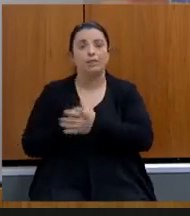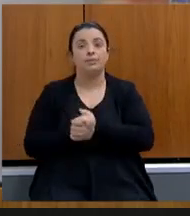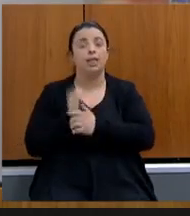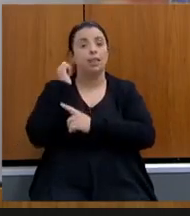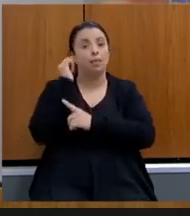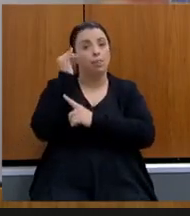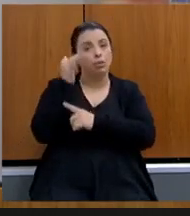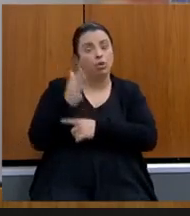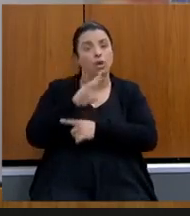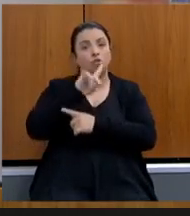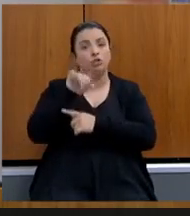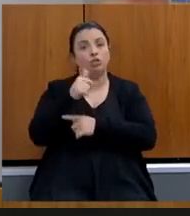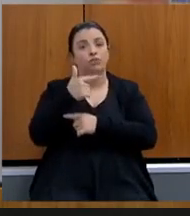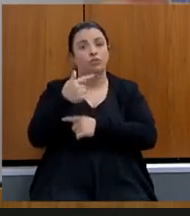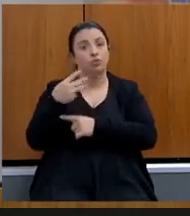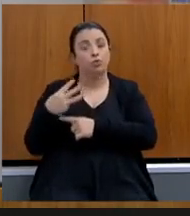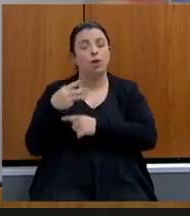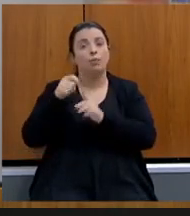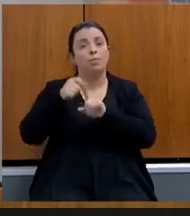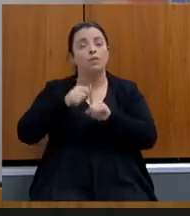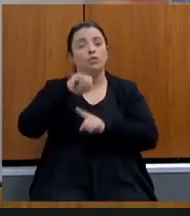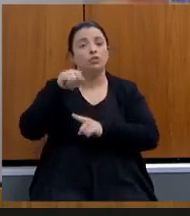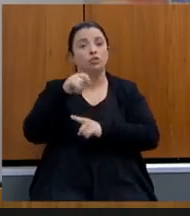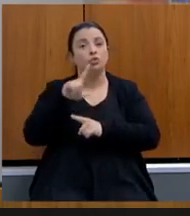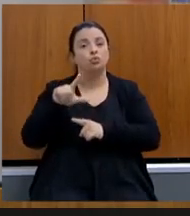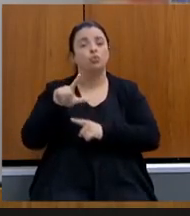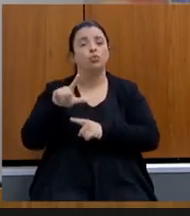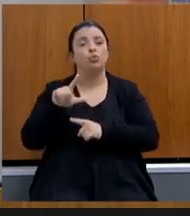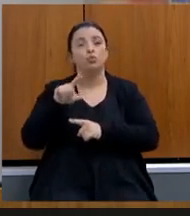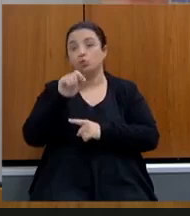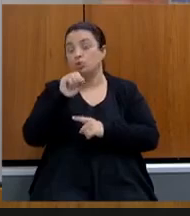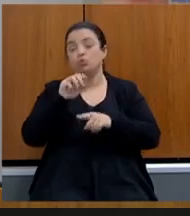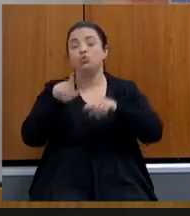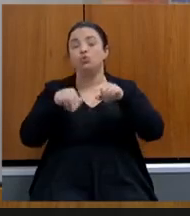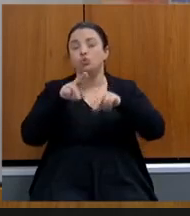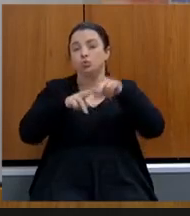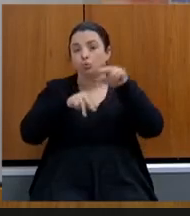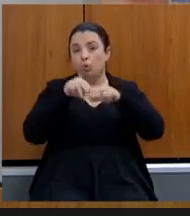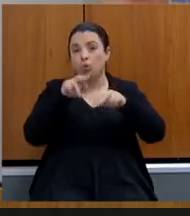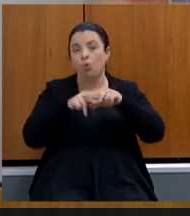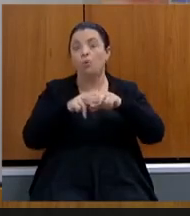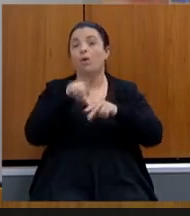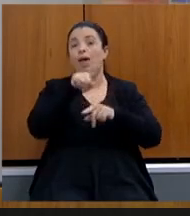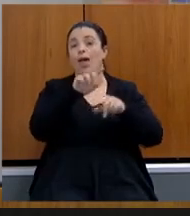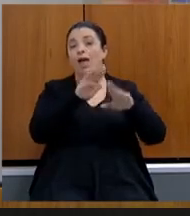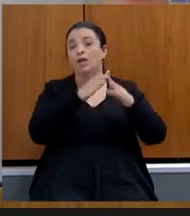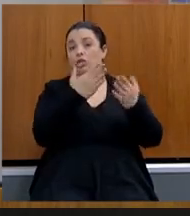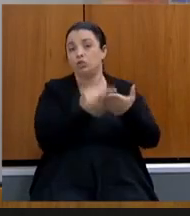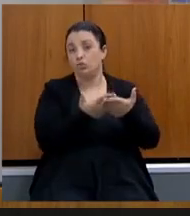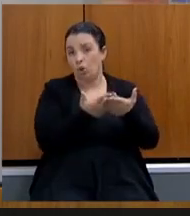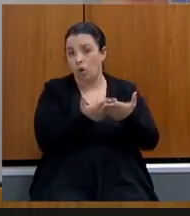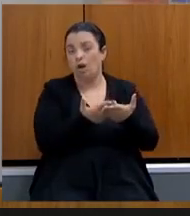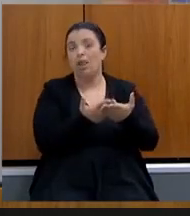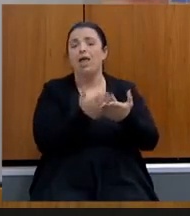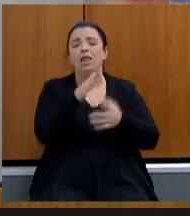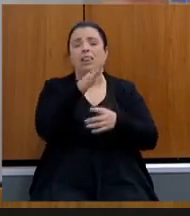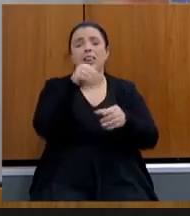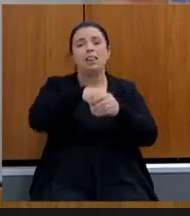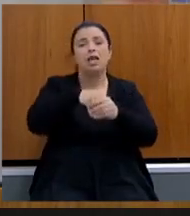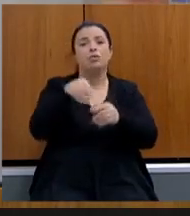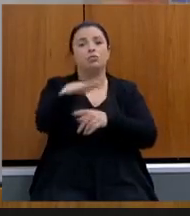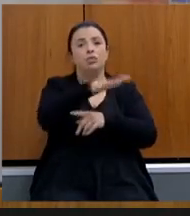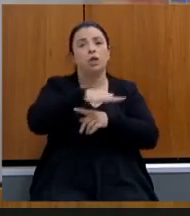2020 e um a escola açúcar aqui localizada na aldeia indígena xakriabá e a casa de medicina